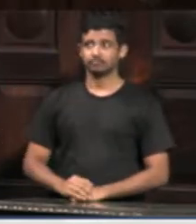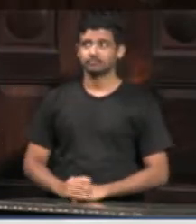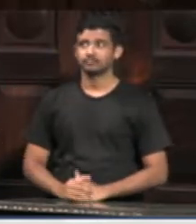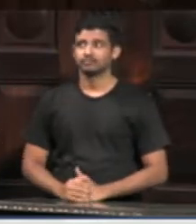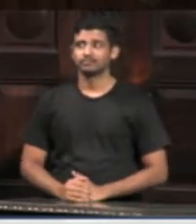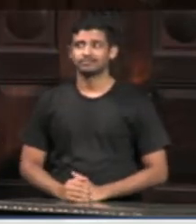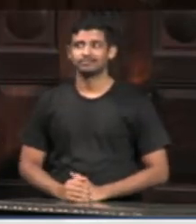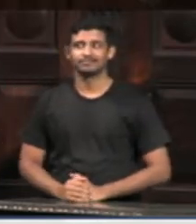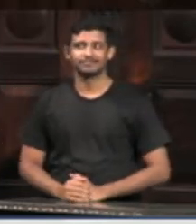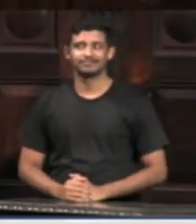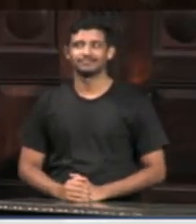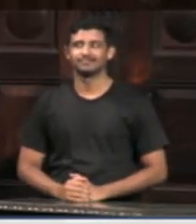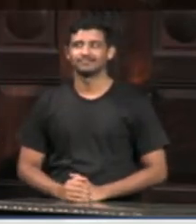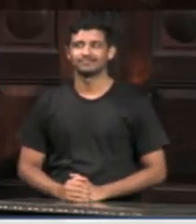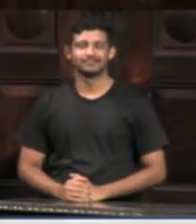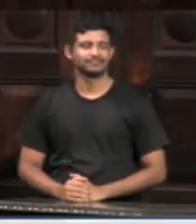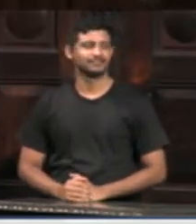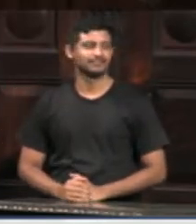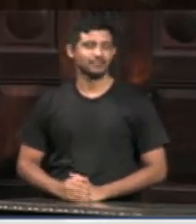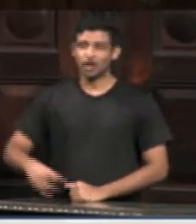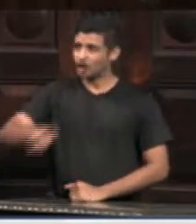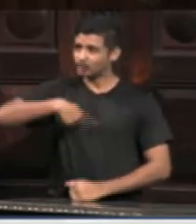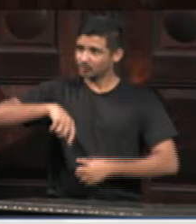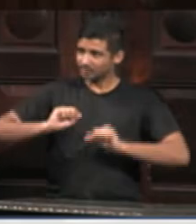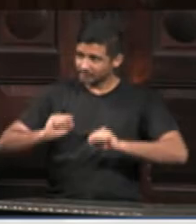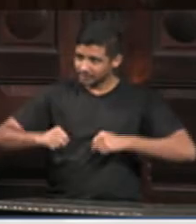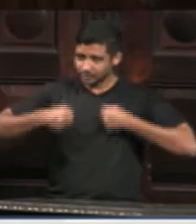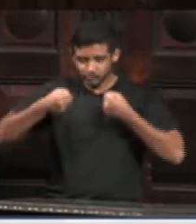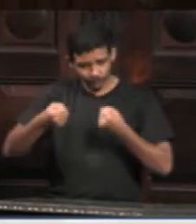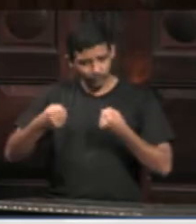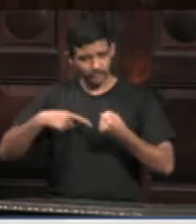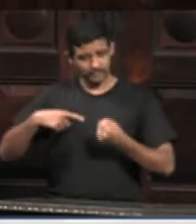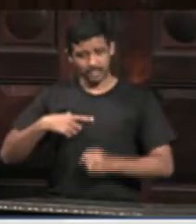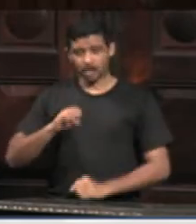nós estarmos empenhados ou não